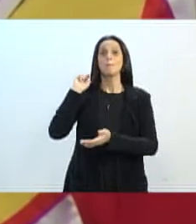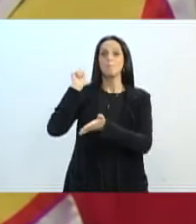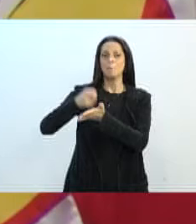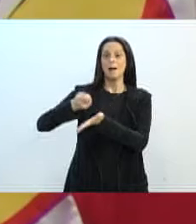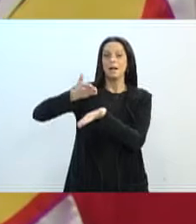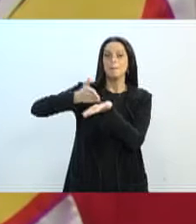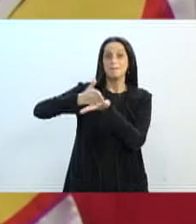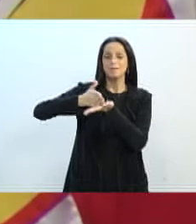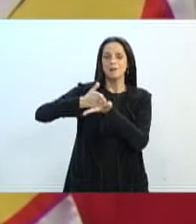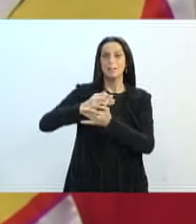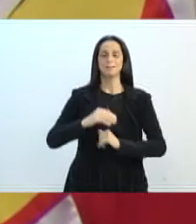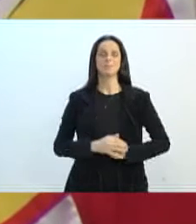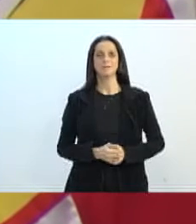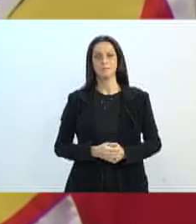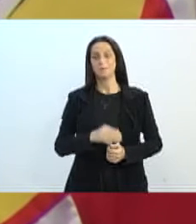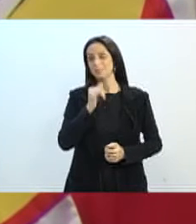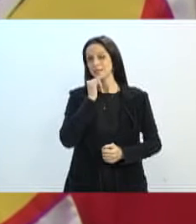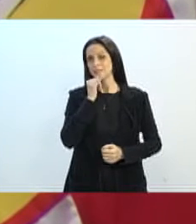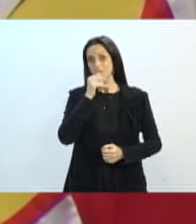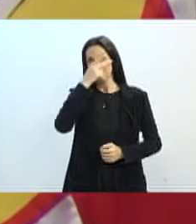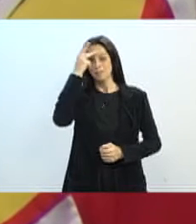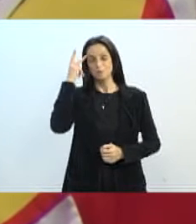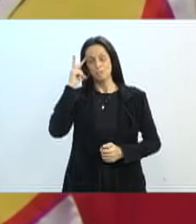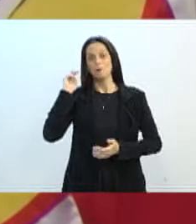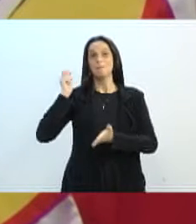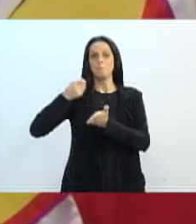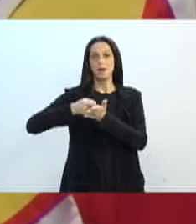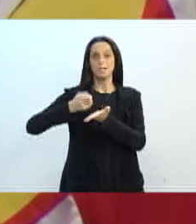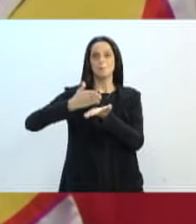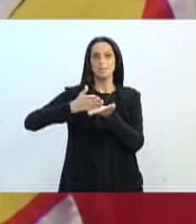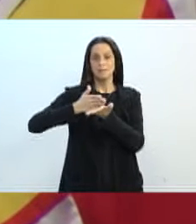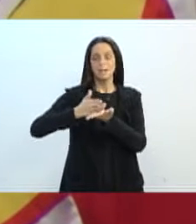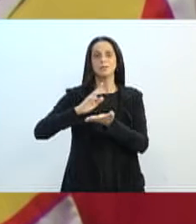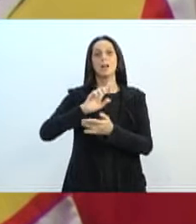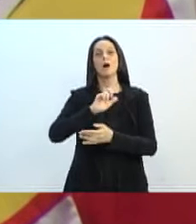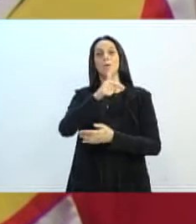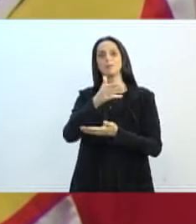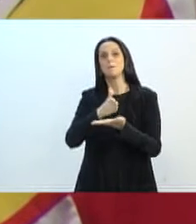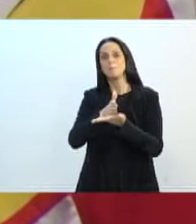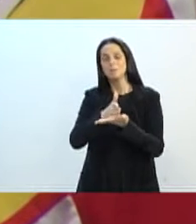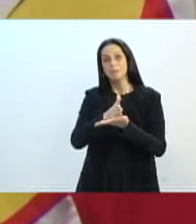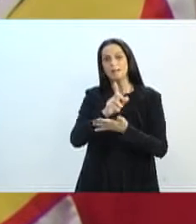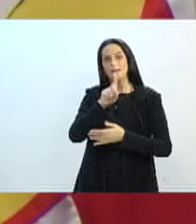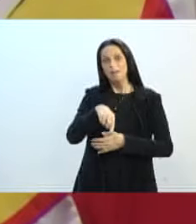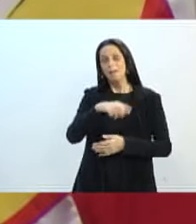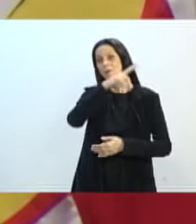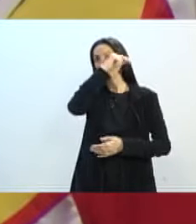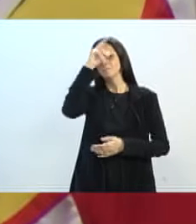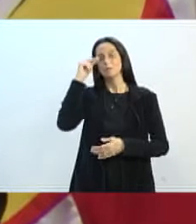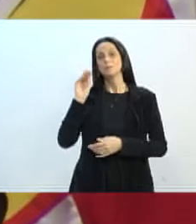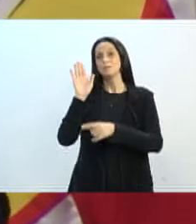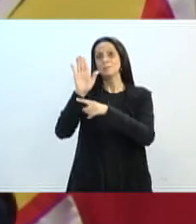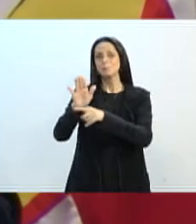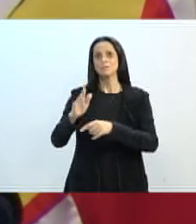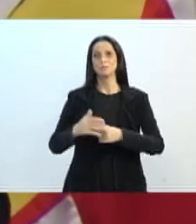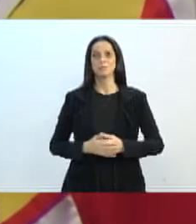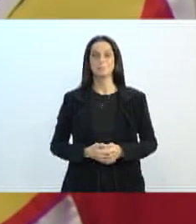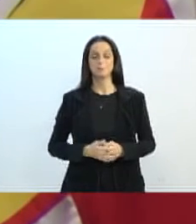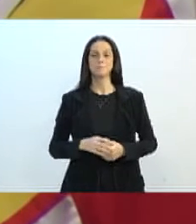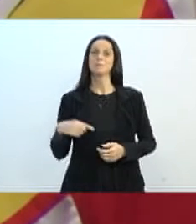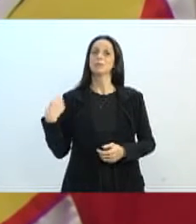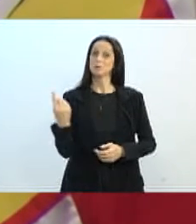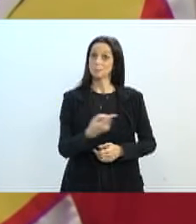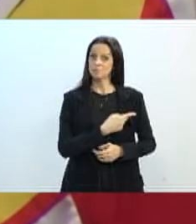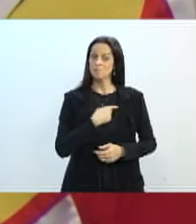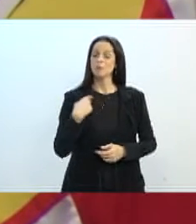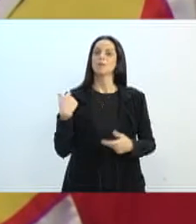da tarifa do transporte coletivo na Alemanha é custeado pelo governo, vereador Marcos da Rosa. Nós temos